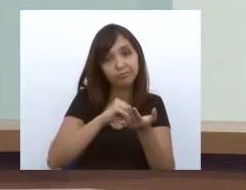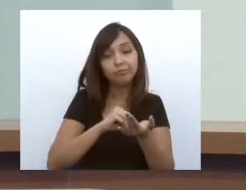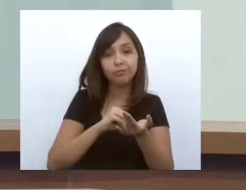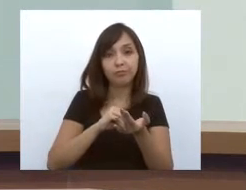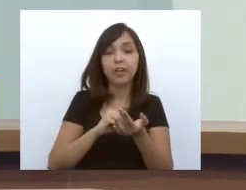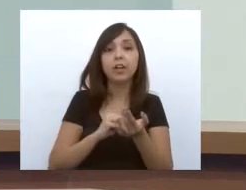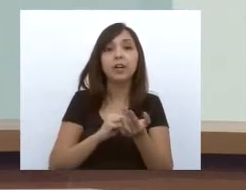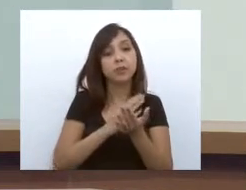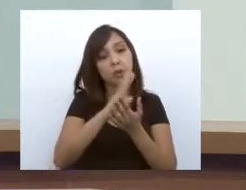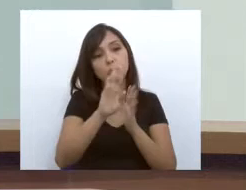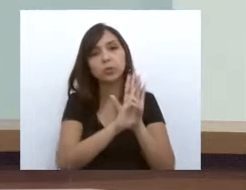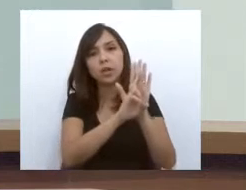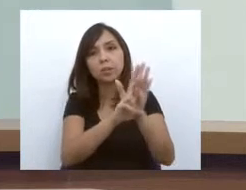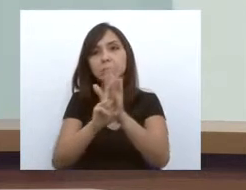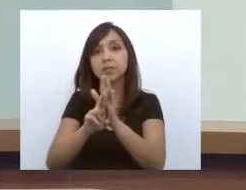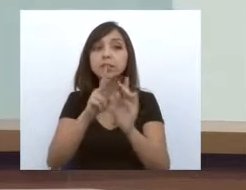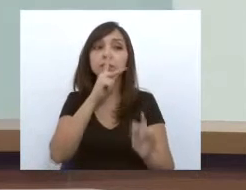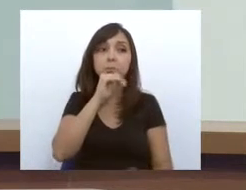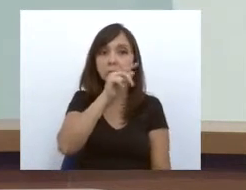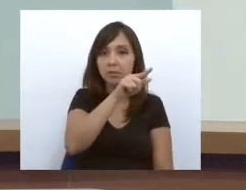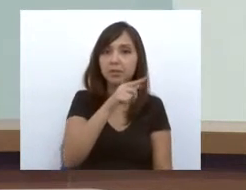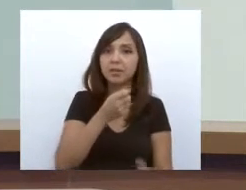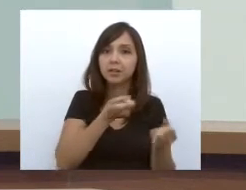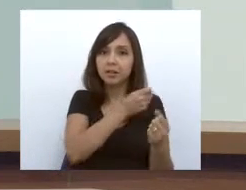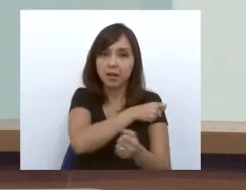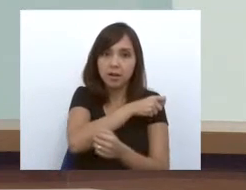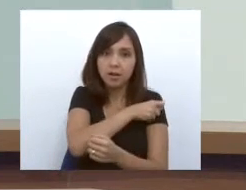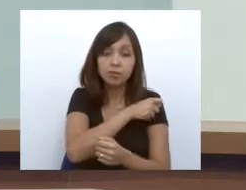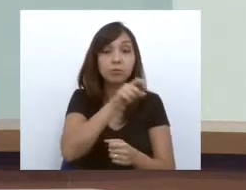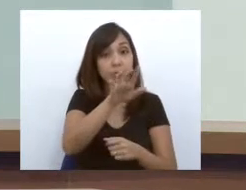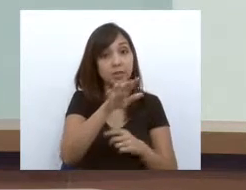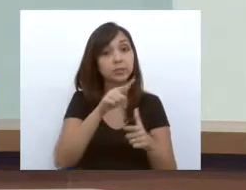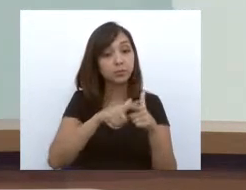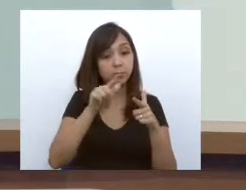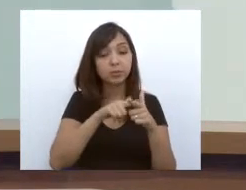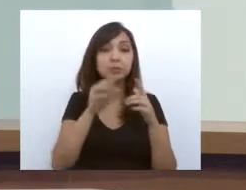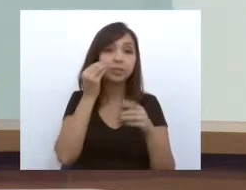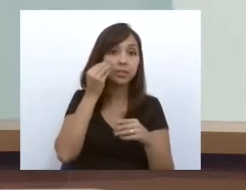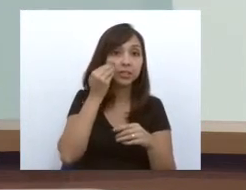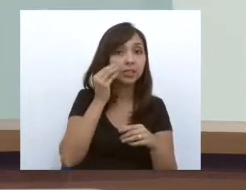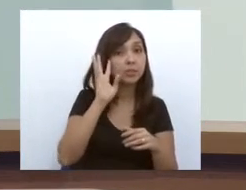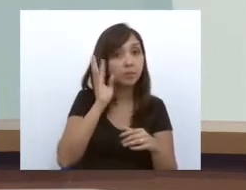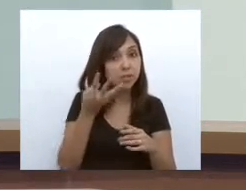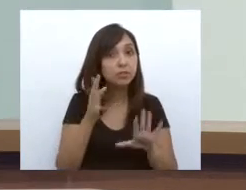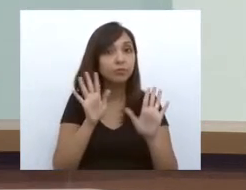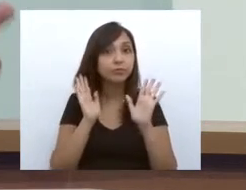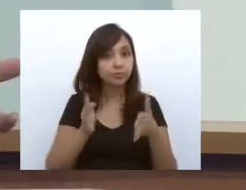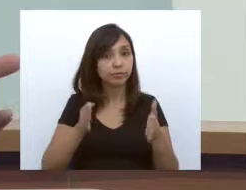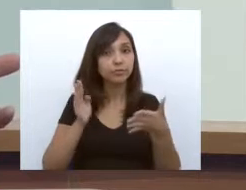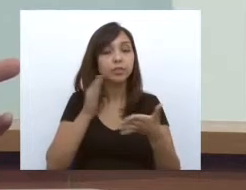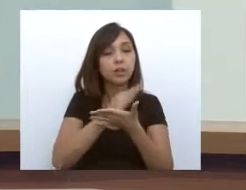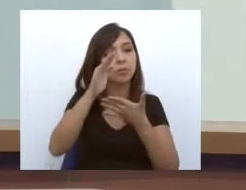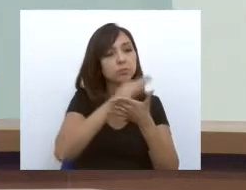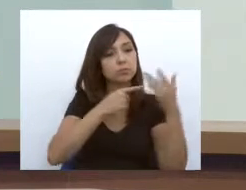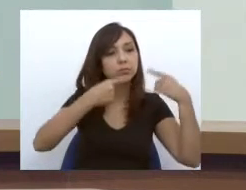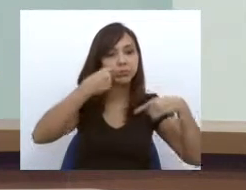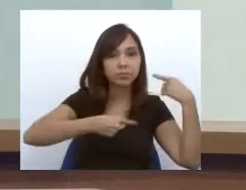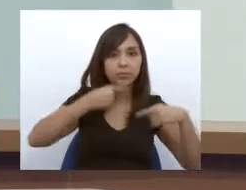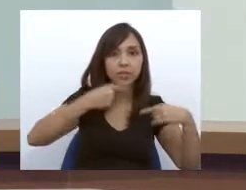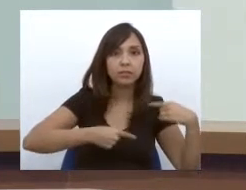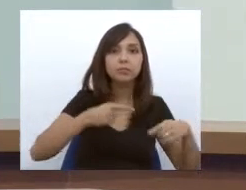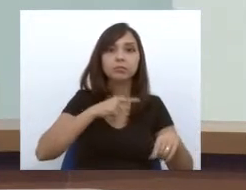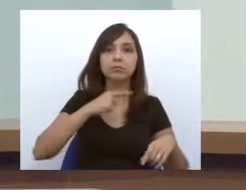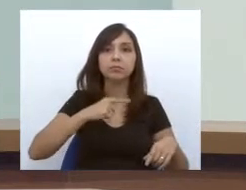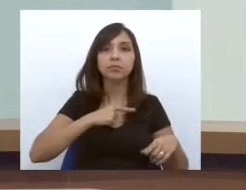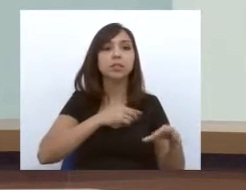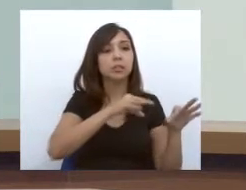com a comunicação com os representantes, com os pais e alunos, que esse problema está sendo sanado, houve uma abertura de discussões, está havendo